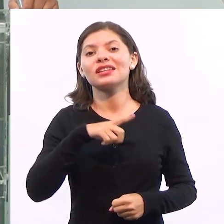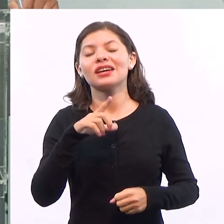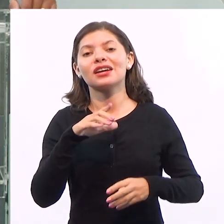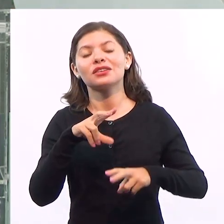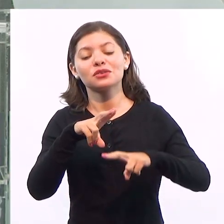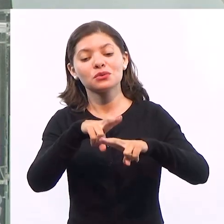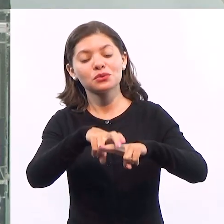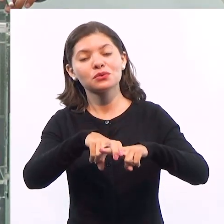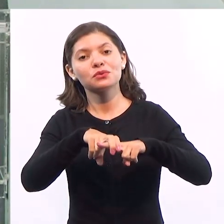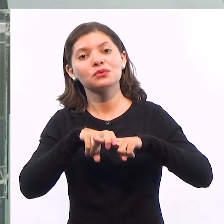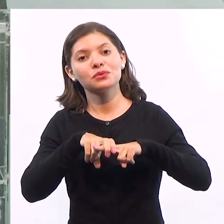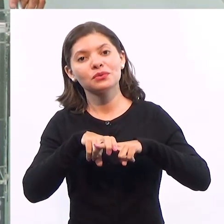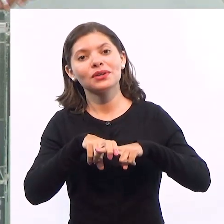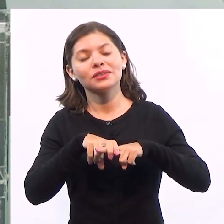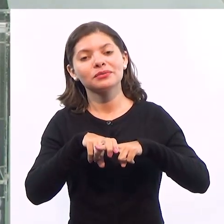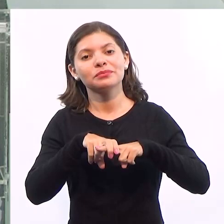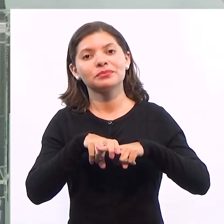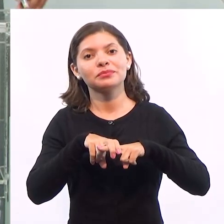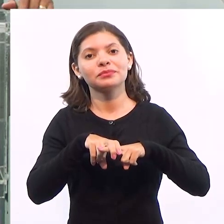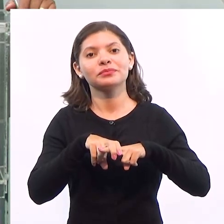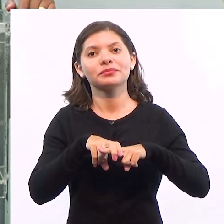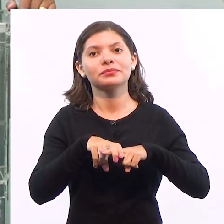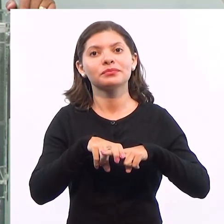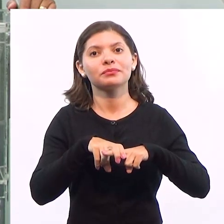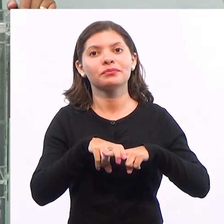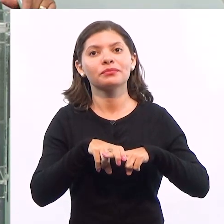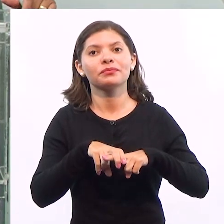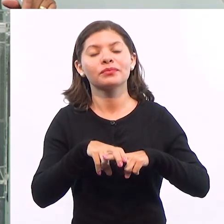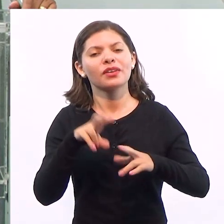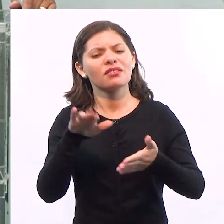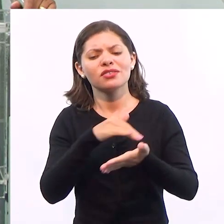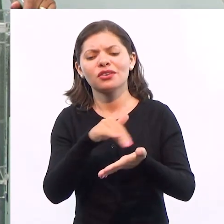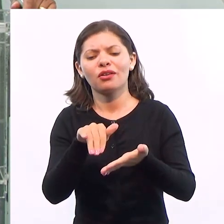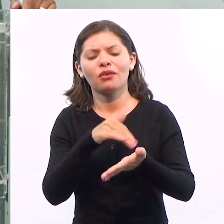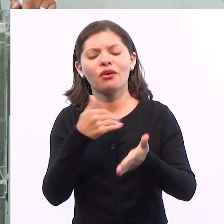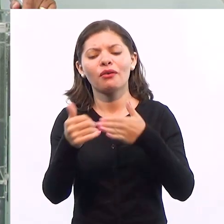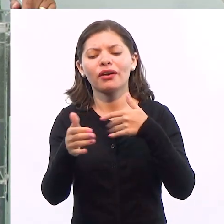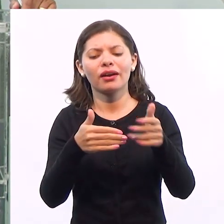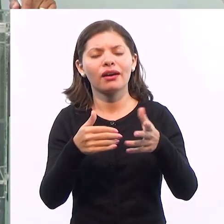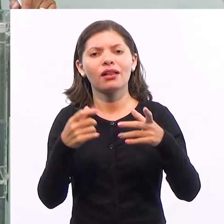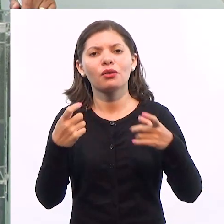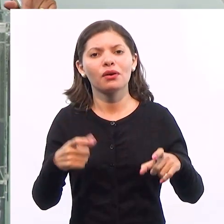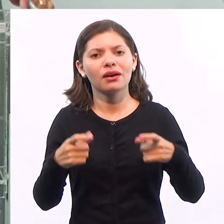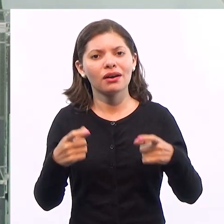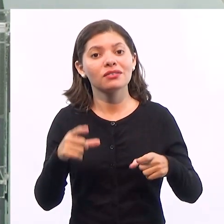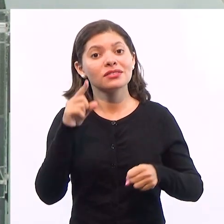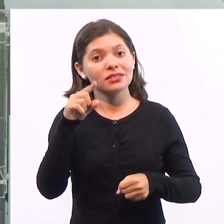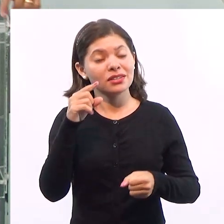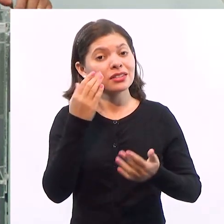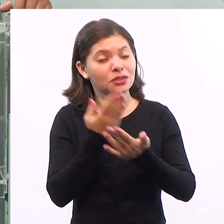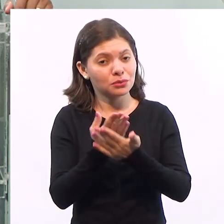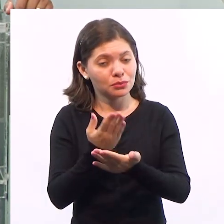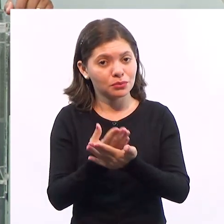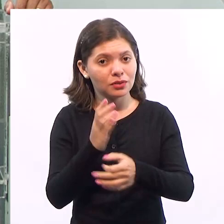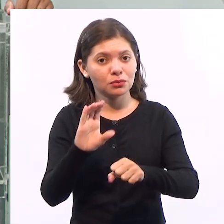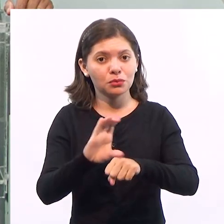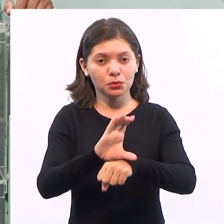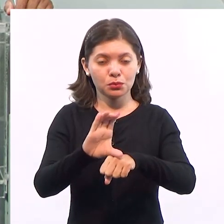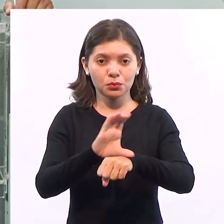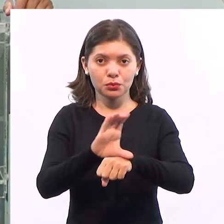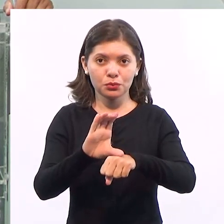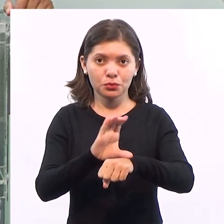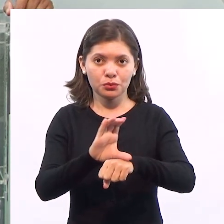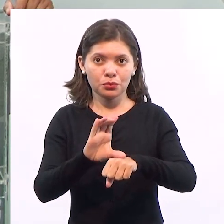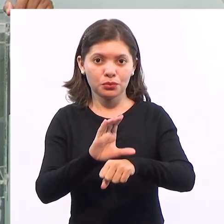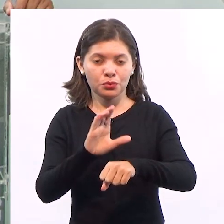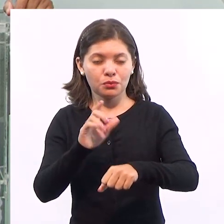aí, do seu sofá, da sua poltrona, da sua cadeira, na sua sala, no seu escritório, onde quer que você esteja, você estaria cursando, tá?